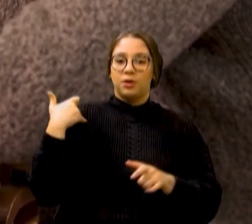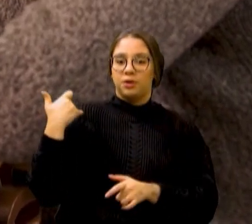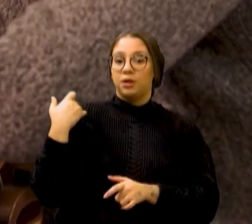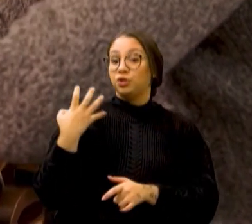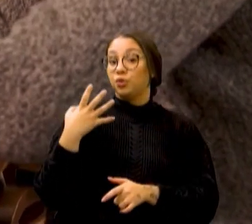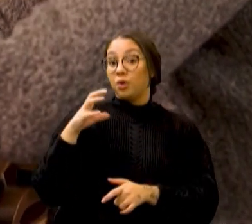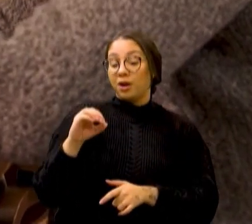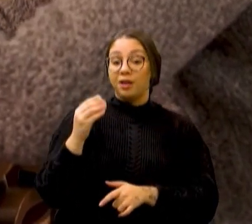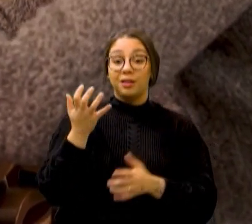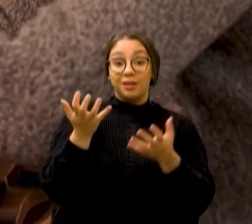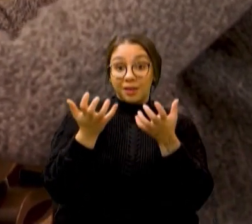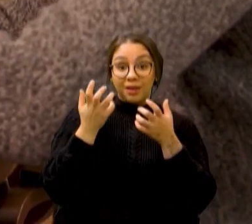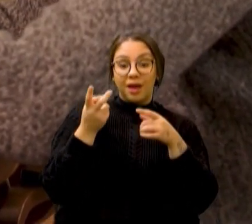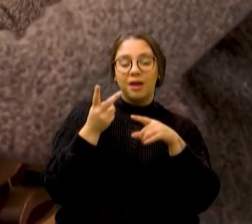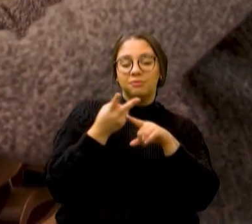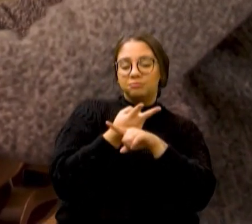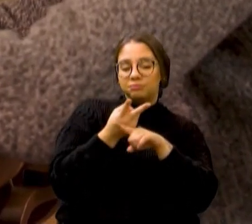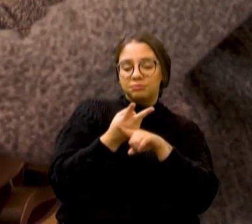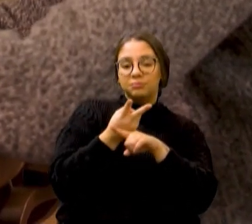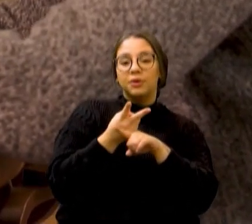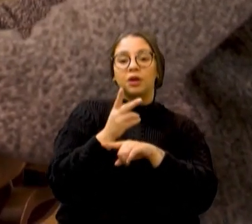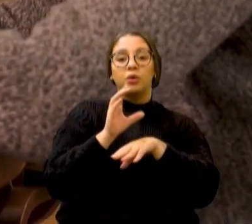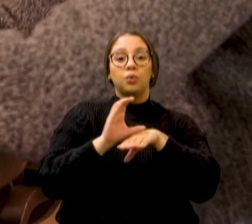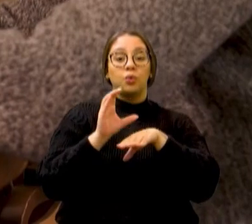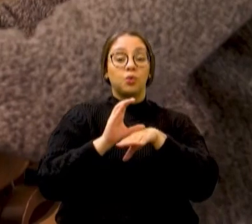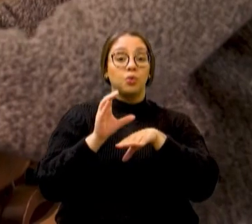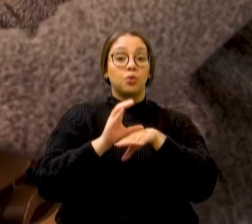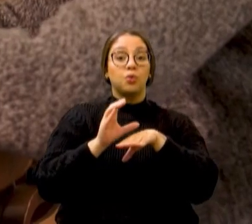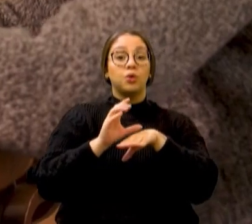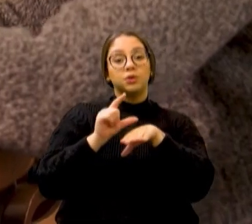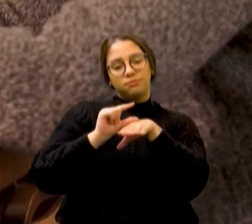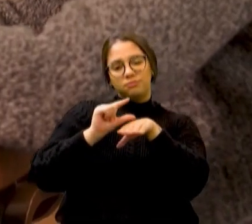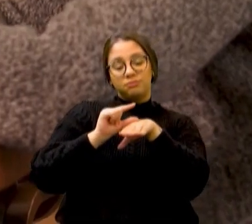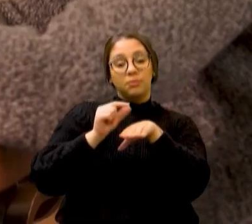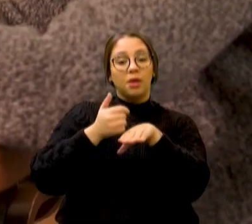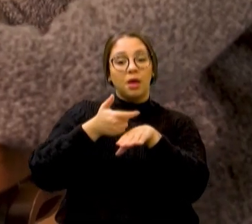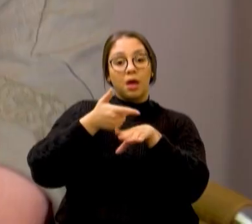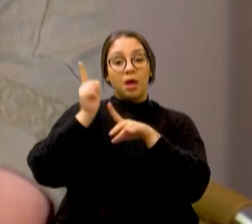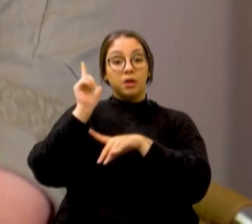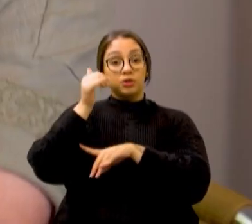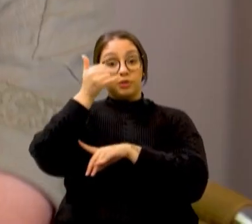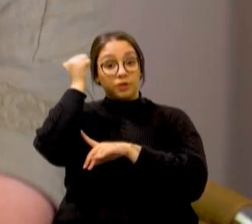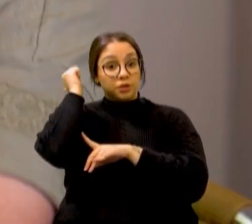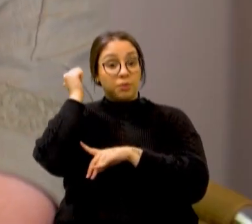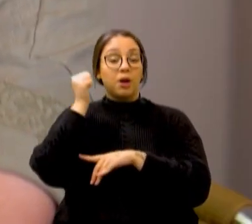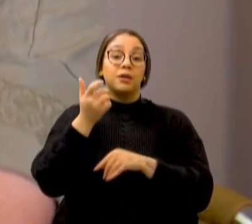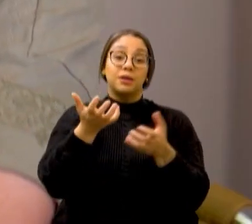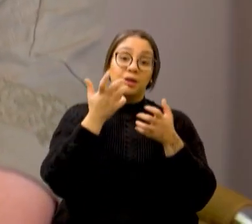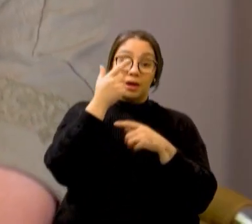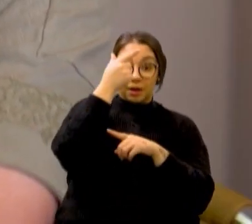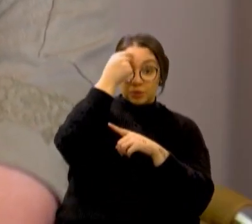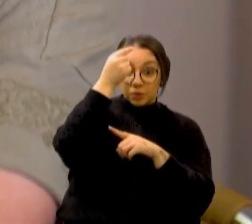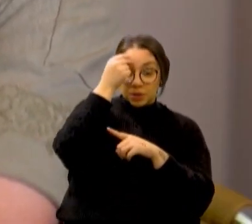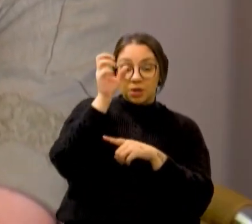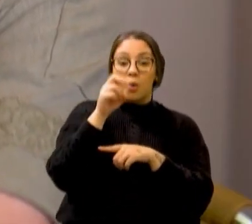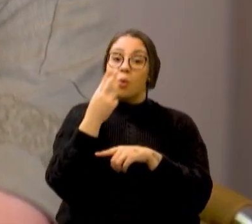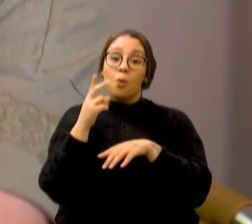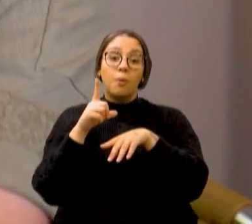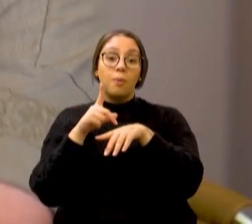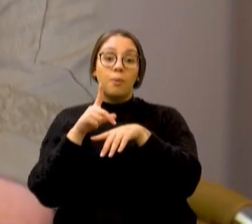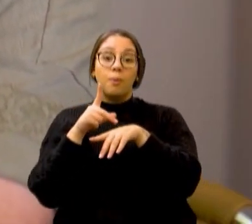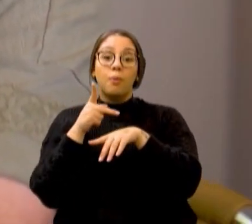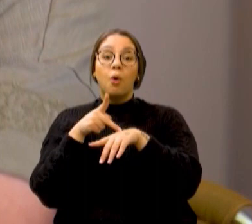mais de 40 anos procurando curso pré-vestibular ou voltando a estudar, indo direto para uma graduação ou para uma